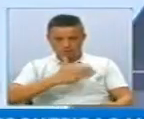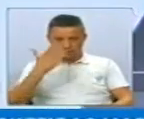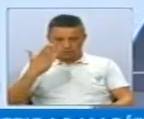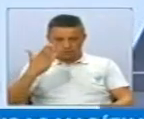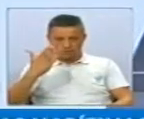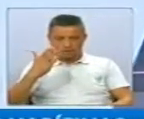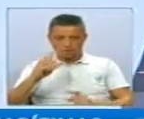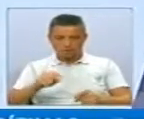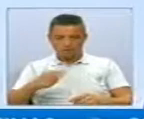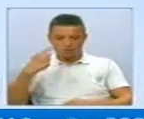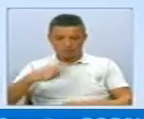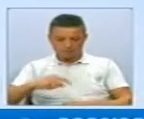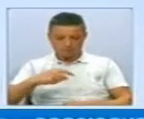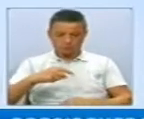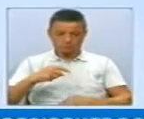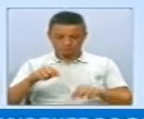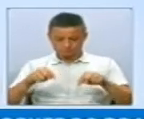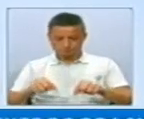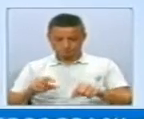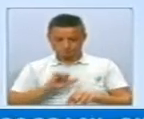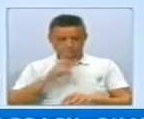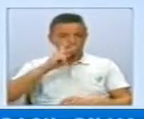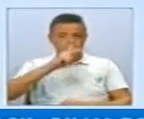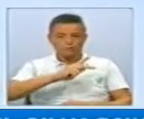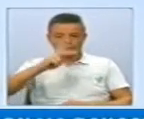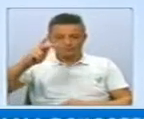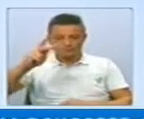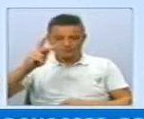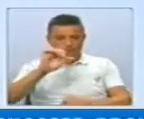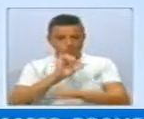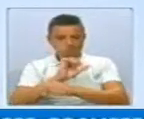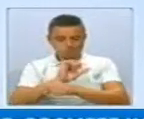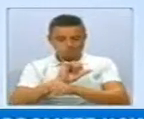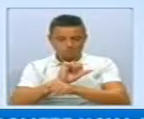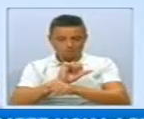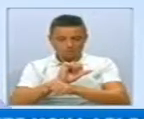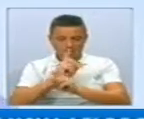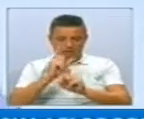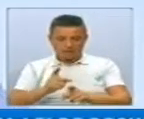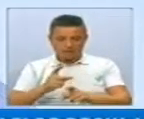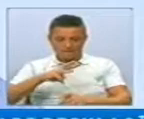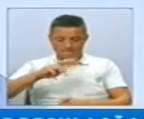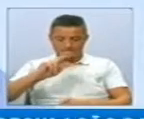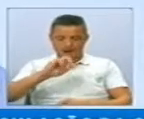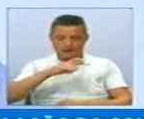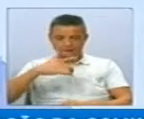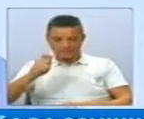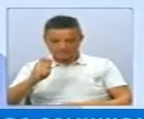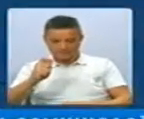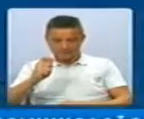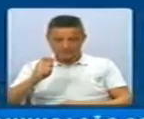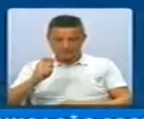Cristiana. Temos nesta nossa viagem um engarrafamento terrestre e em Marte. É inevitável